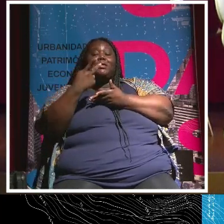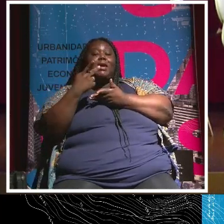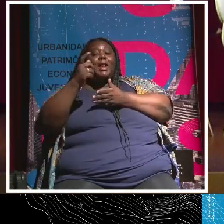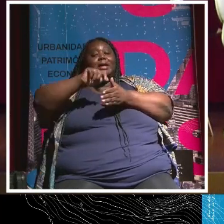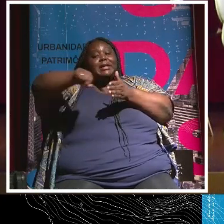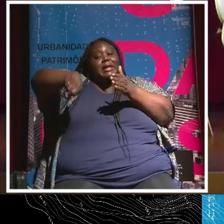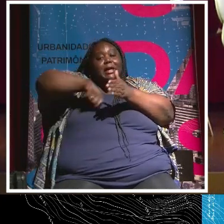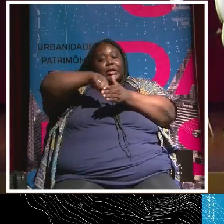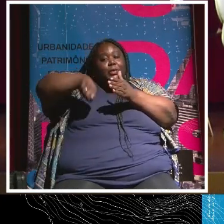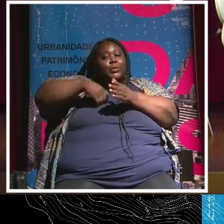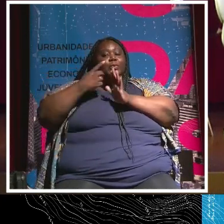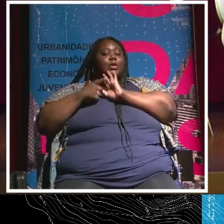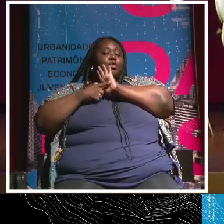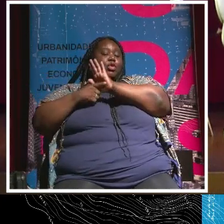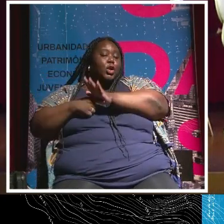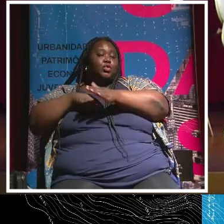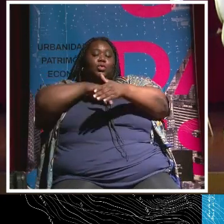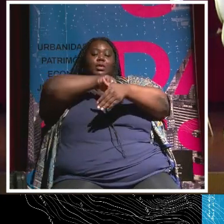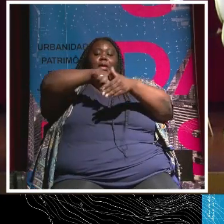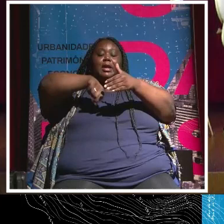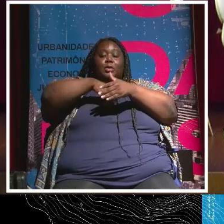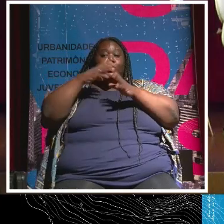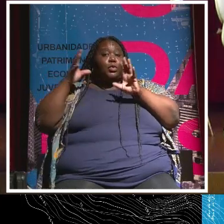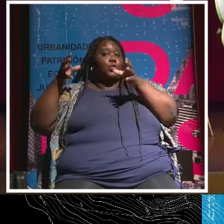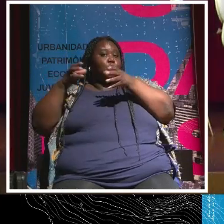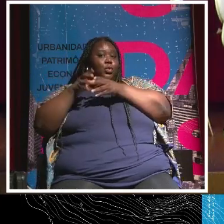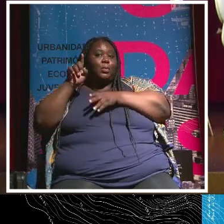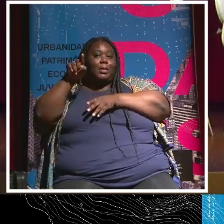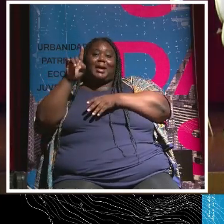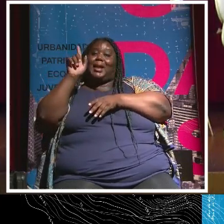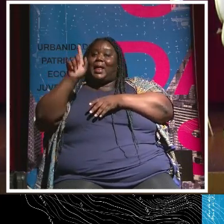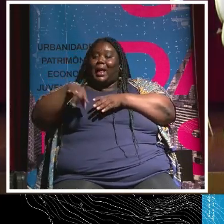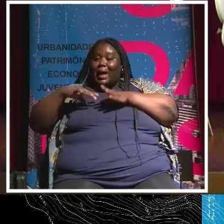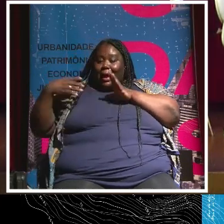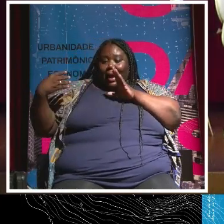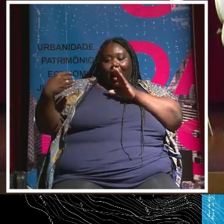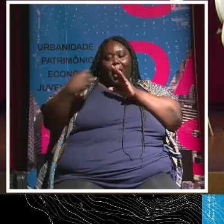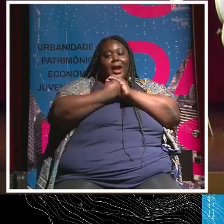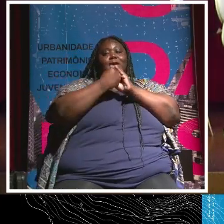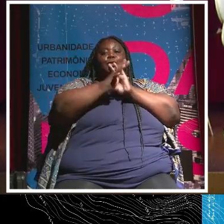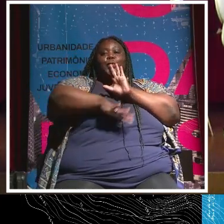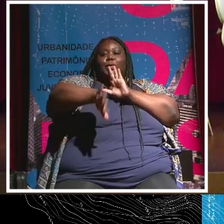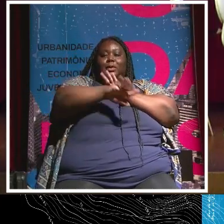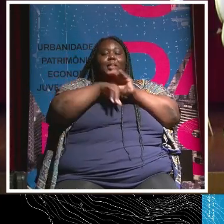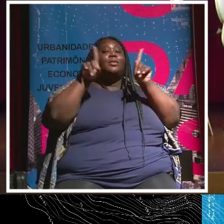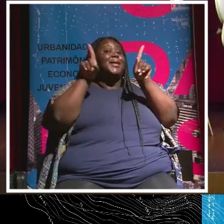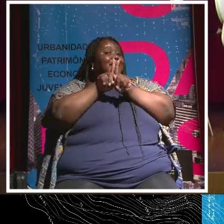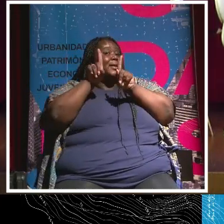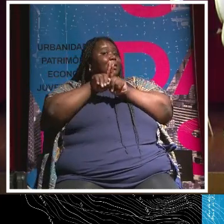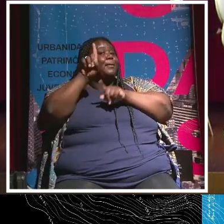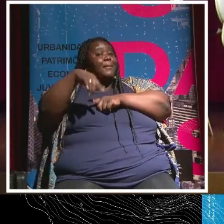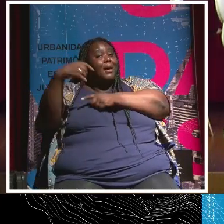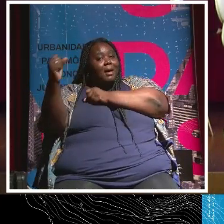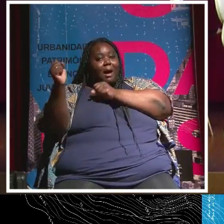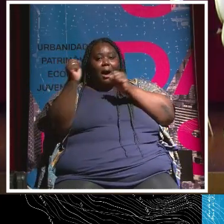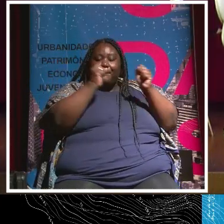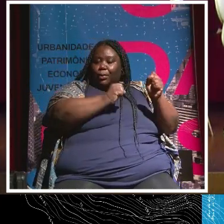cozinhas solidárias, das cozinhas comunitárias, elas são agregadoras dos territórios e elas também são